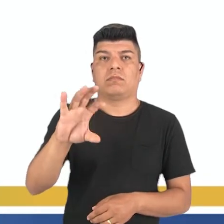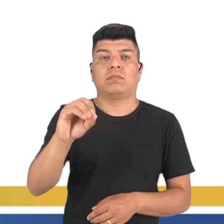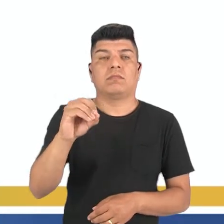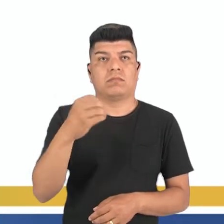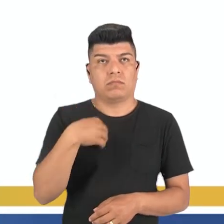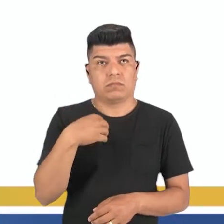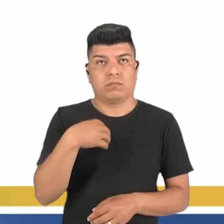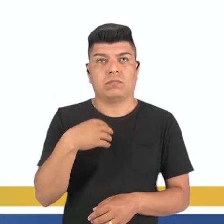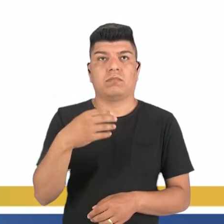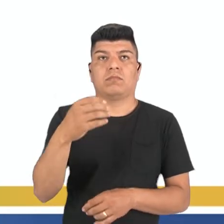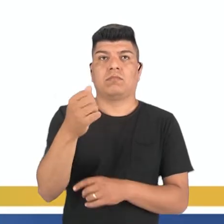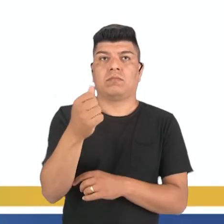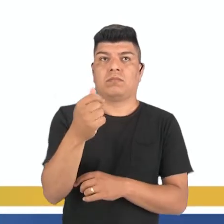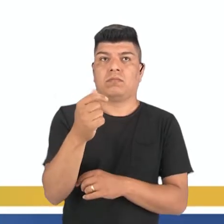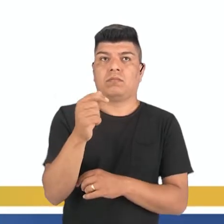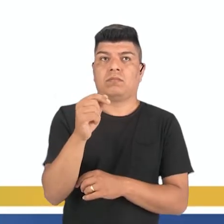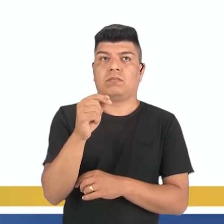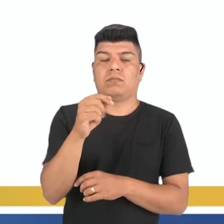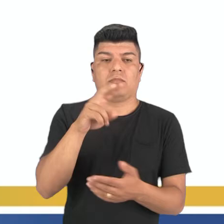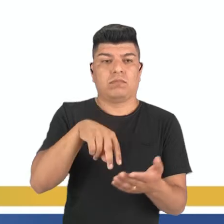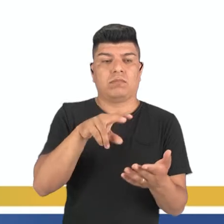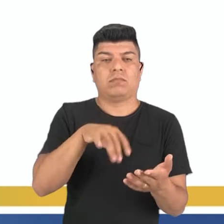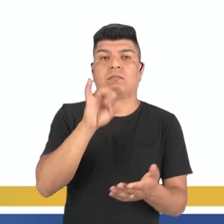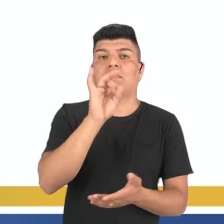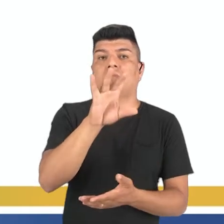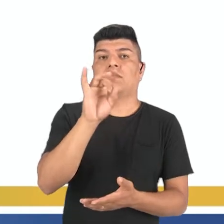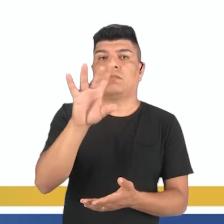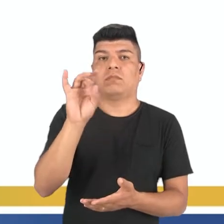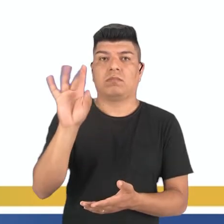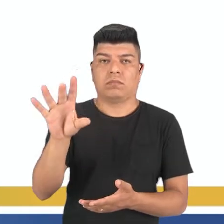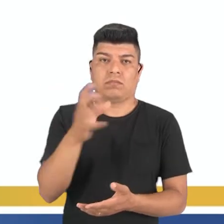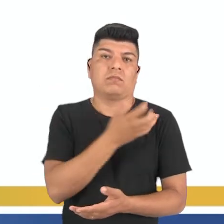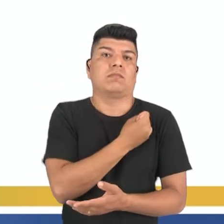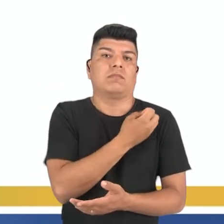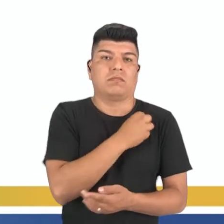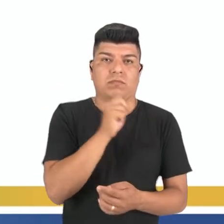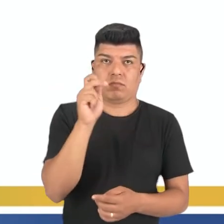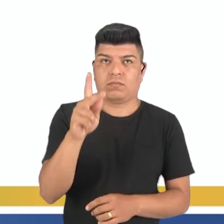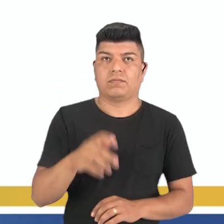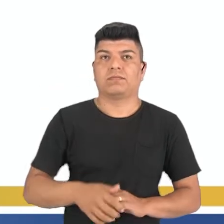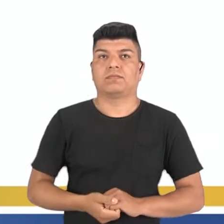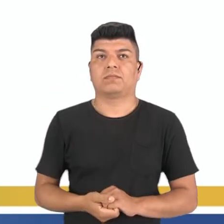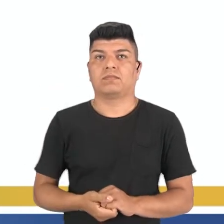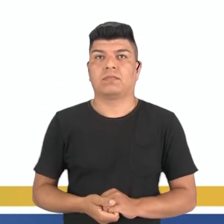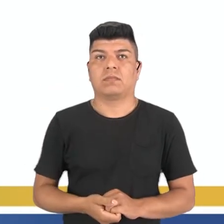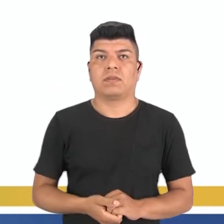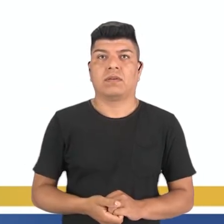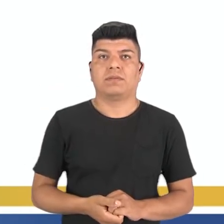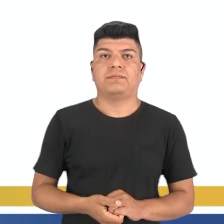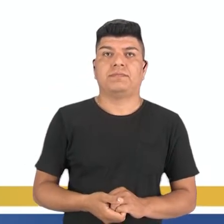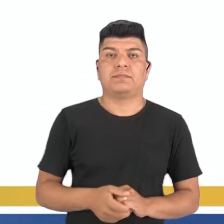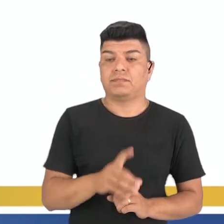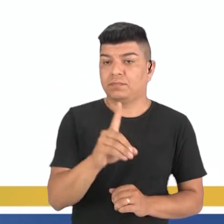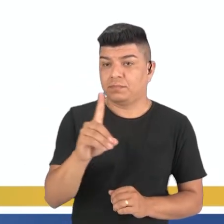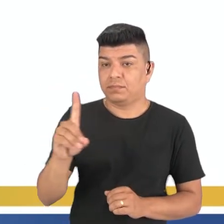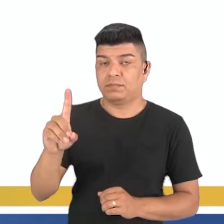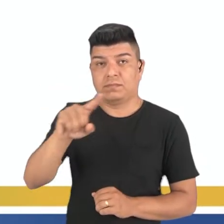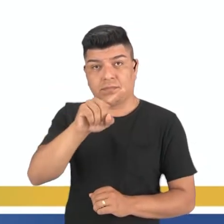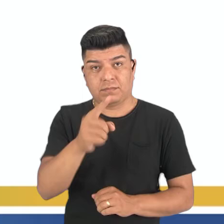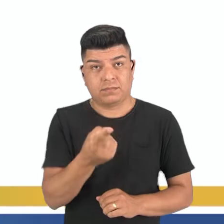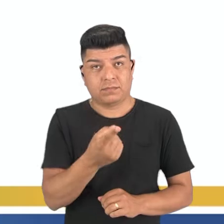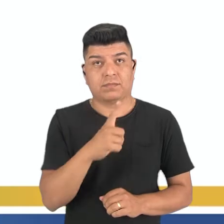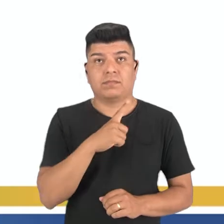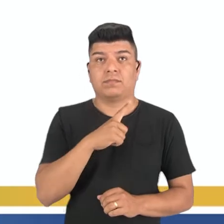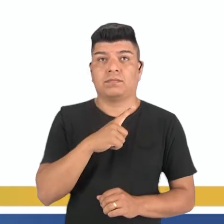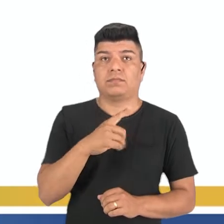4.132 décimos de milésimos, ou então ler cada parte desse número, ok? Então, à direita da vírgula nós